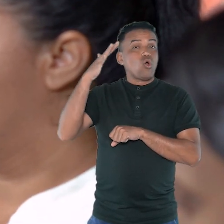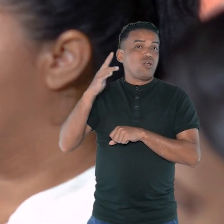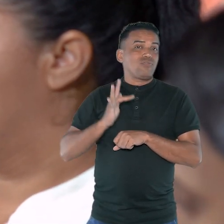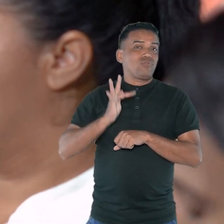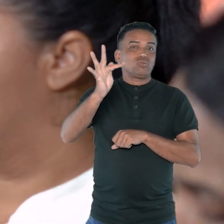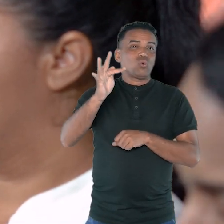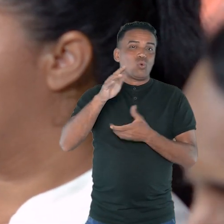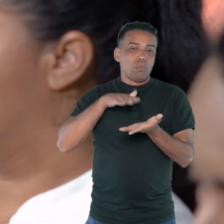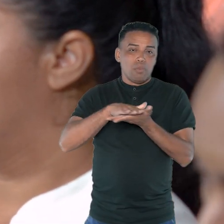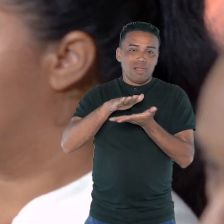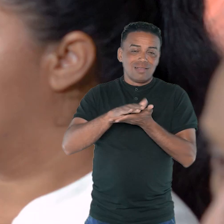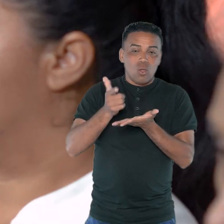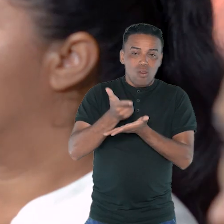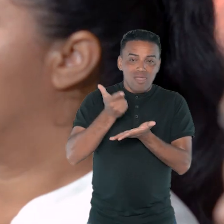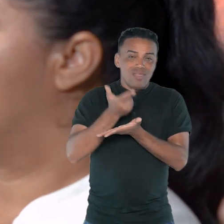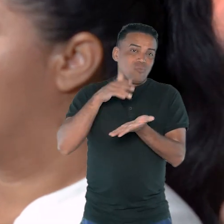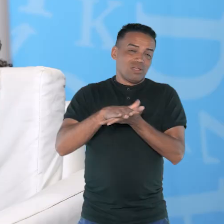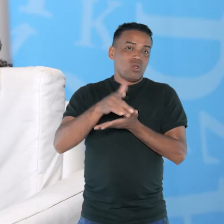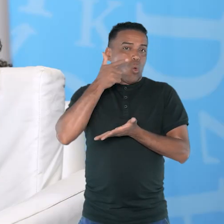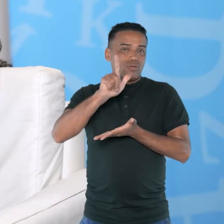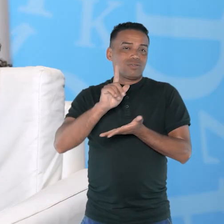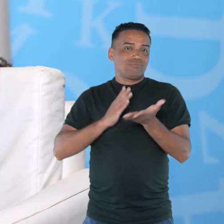livro, sonham em realmente realizar esse sonho?